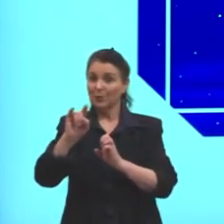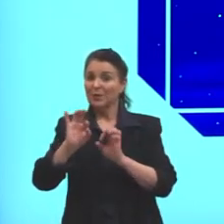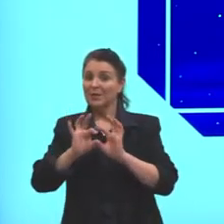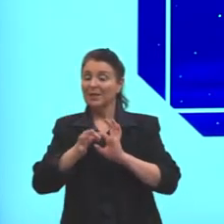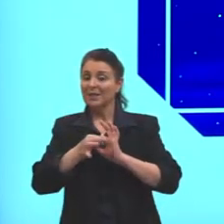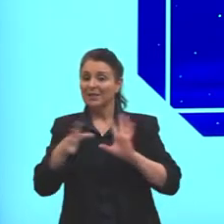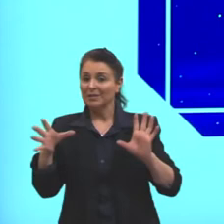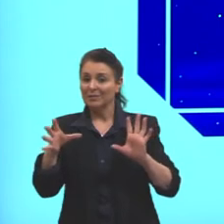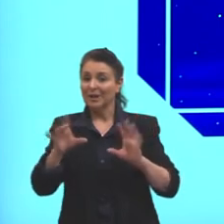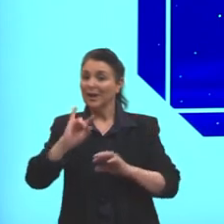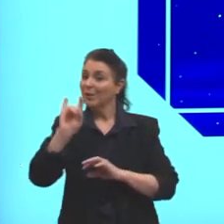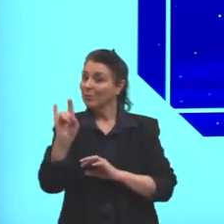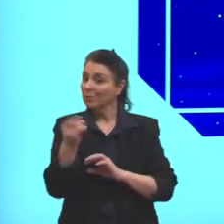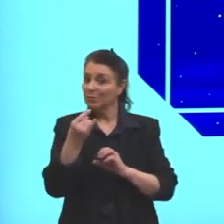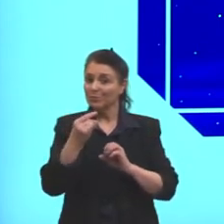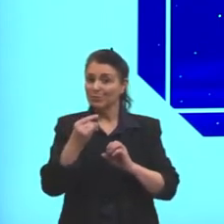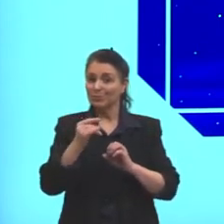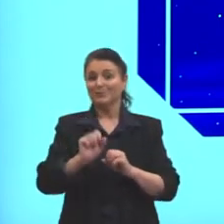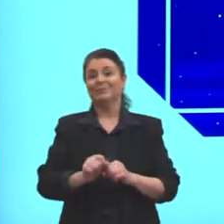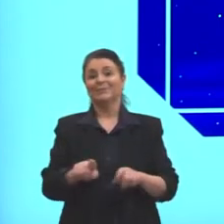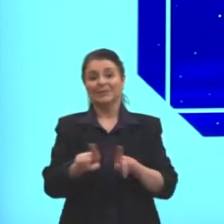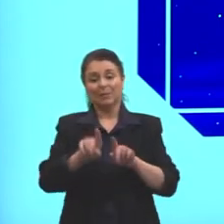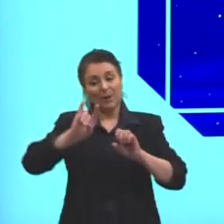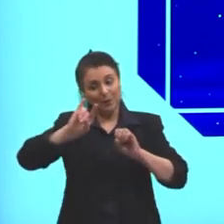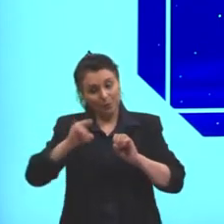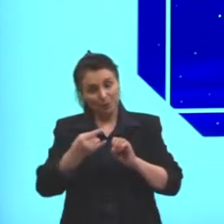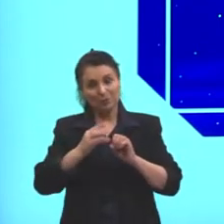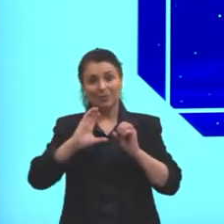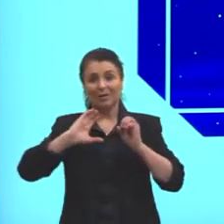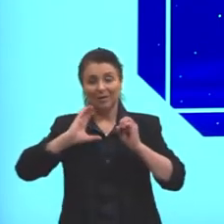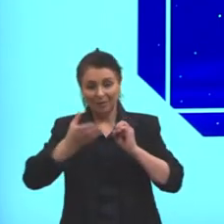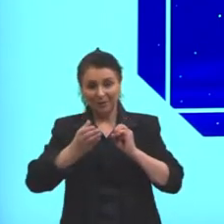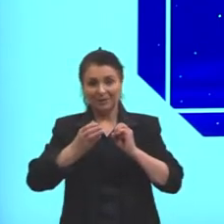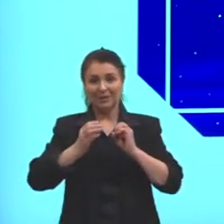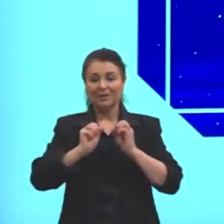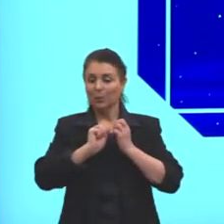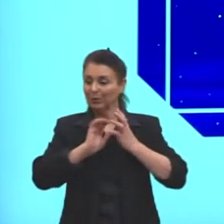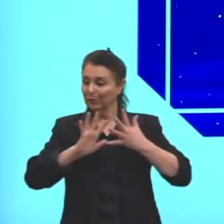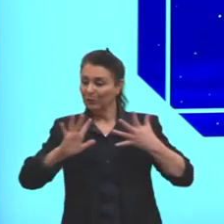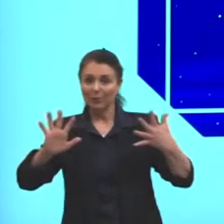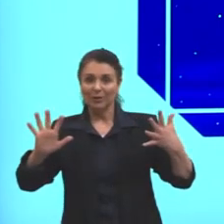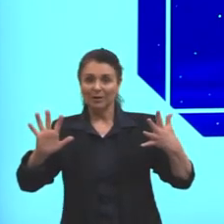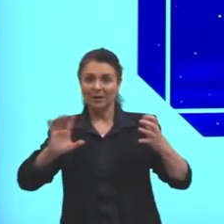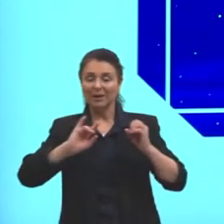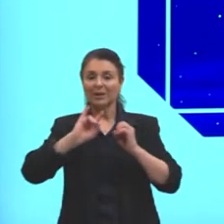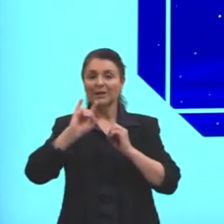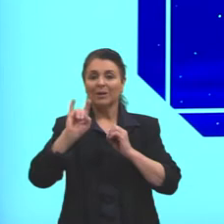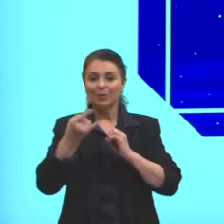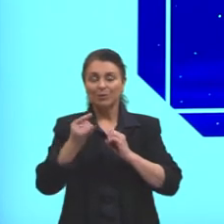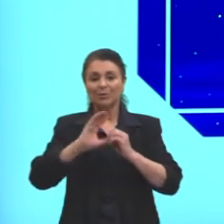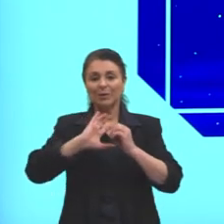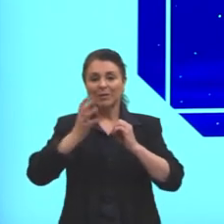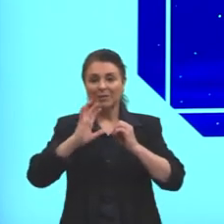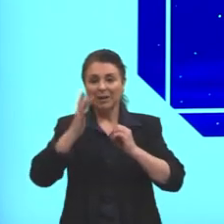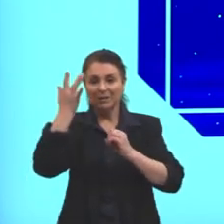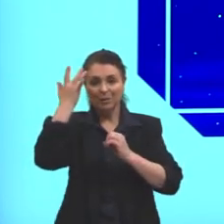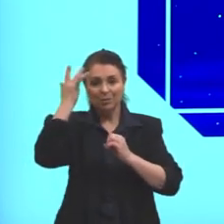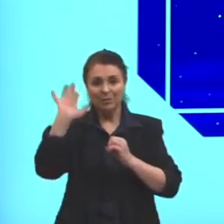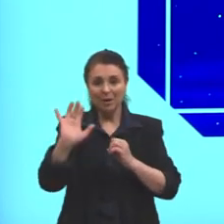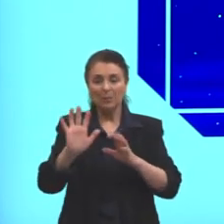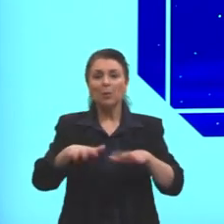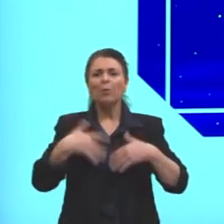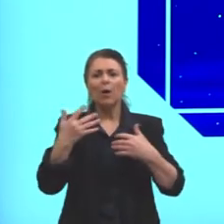da última camada então ele acaba de novo fluindo né entre esse material sem saber e qual o átomo de Qual átomo ele